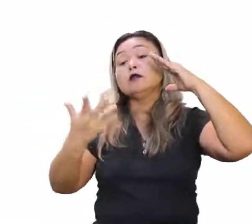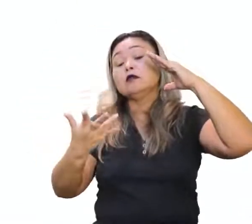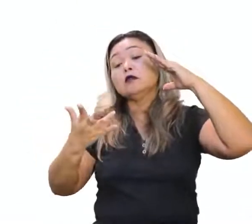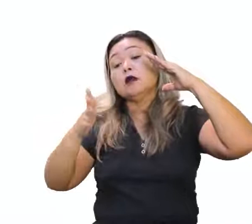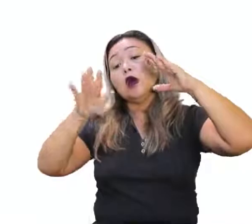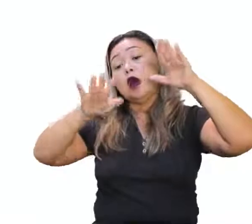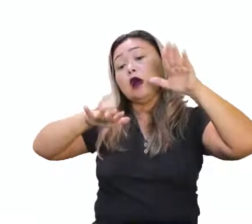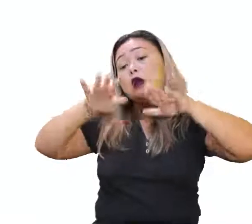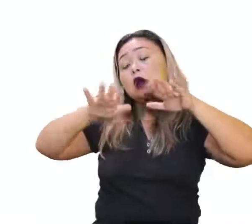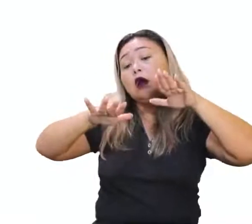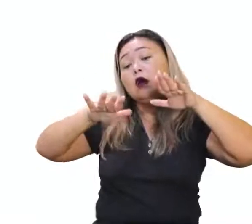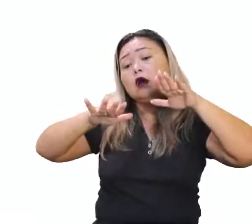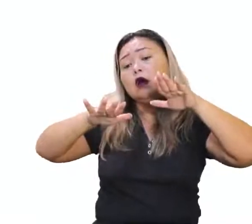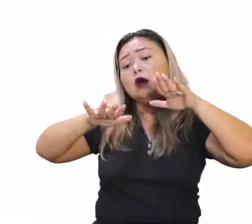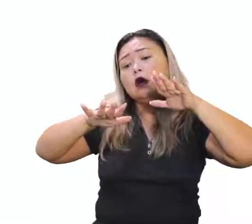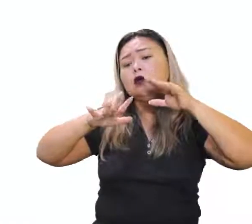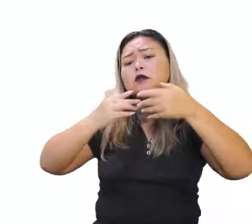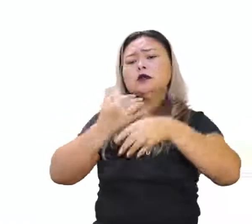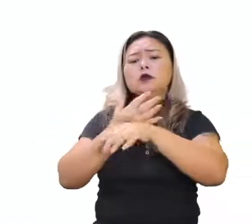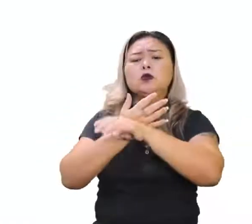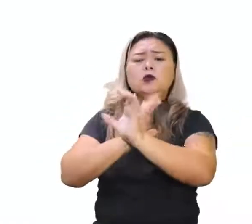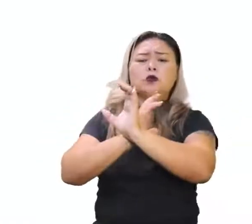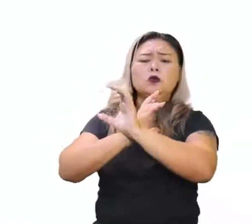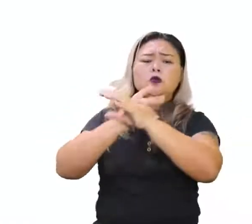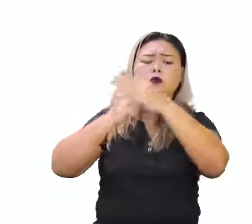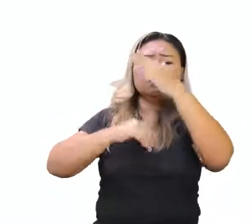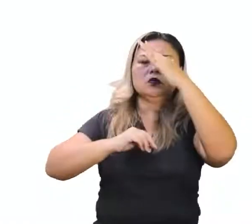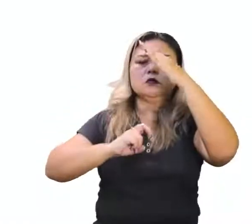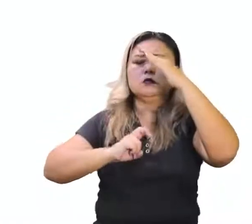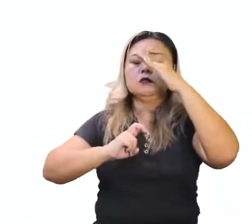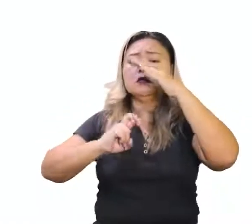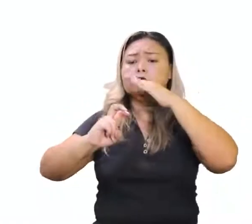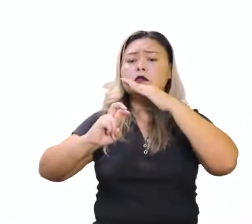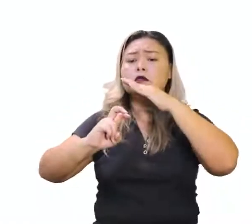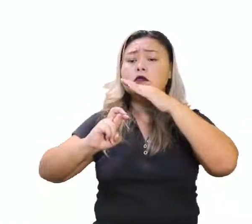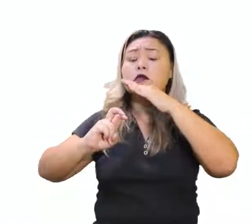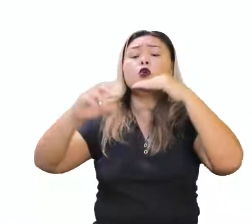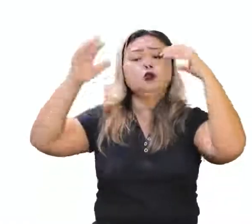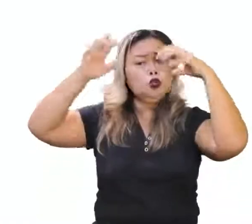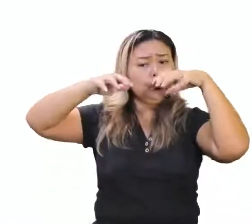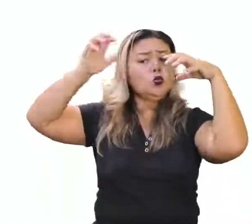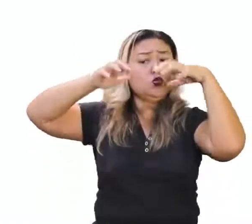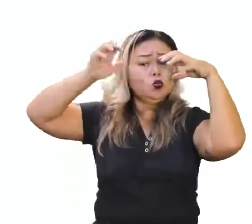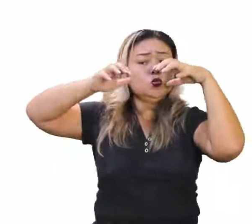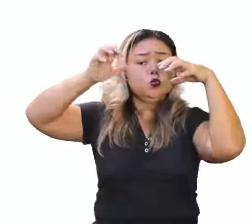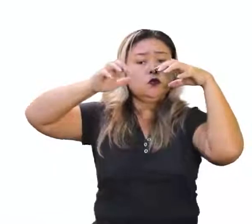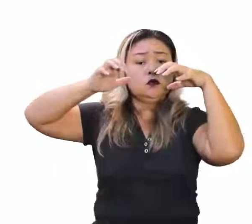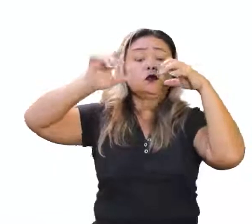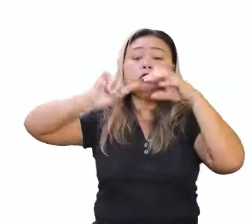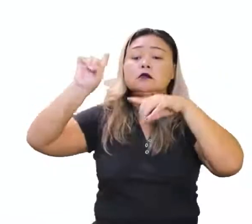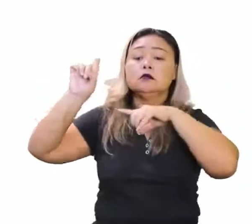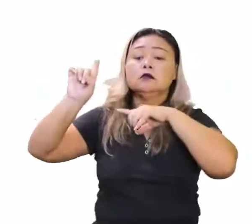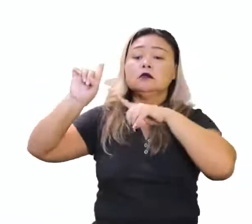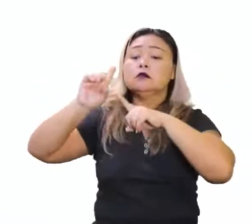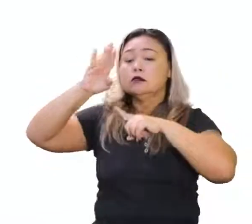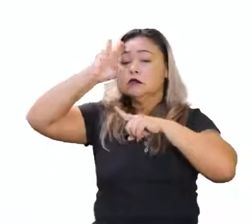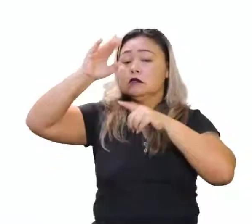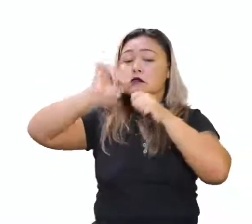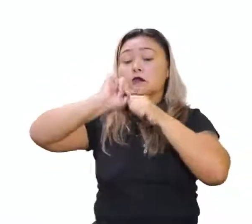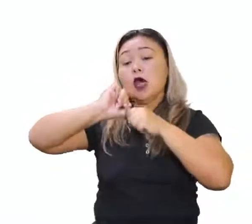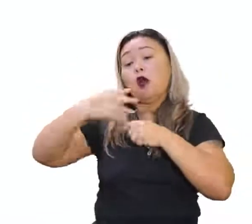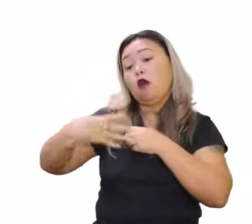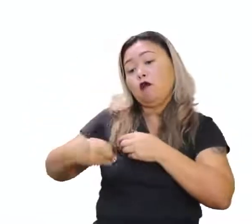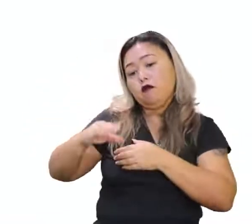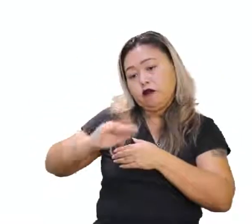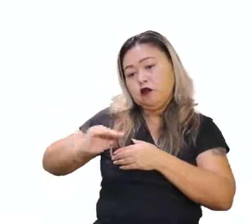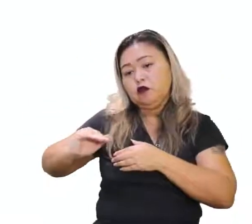quando não em épocas de estiagem, porque são animais resistentes, mas é na épocas chuvosas, tá? E principalmente quando tem